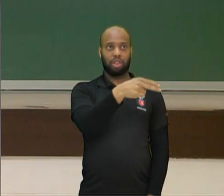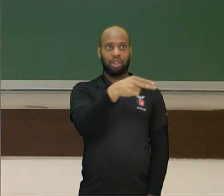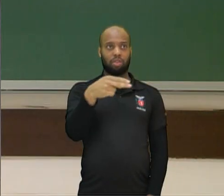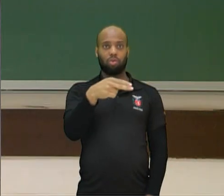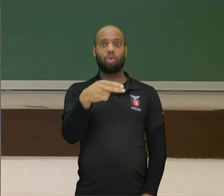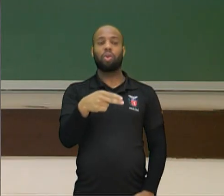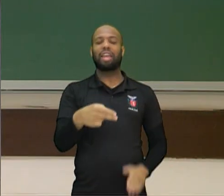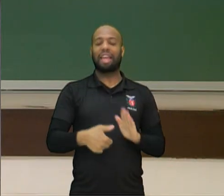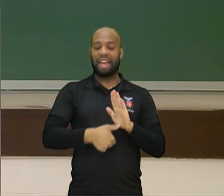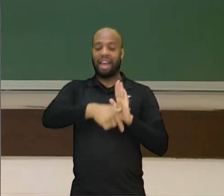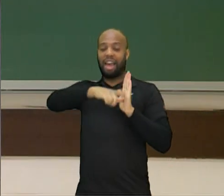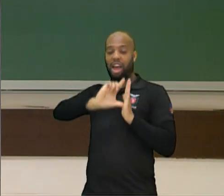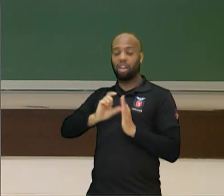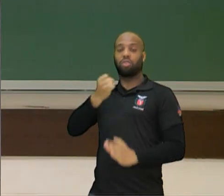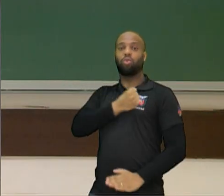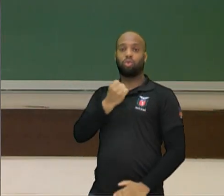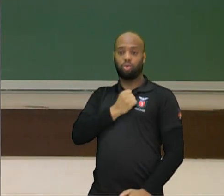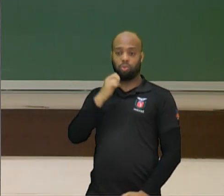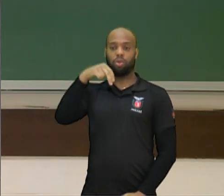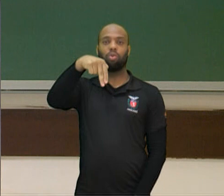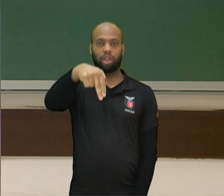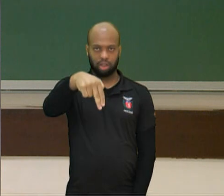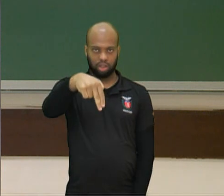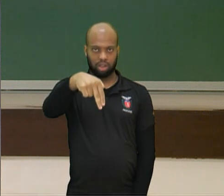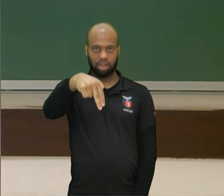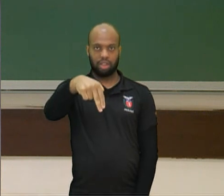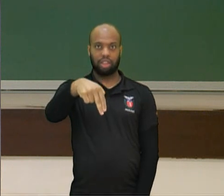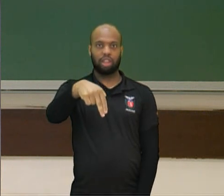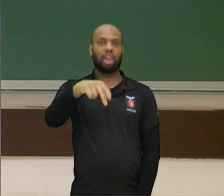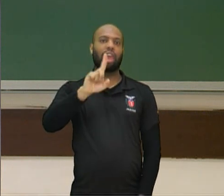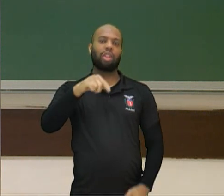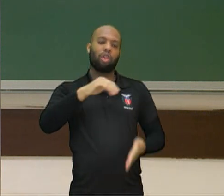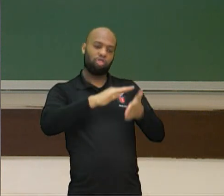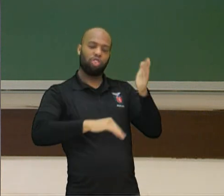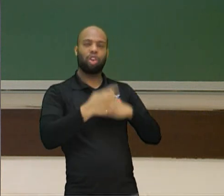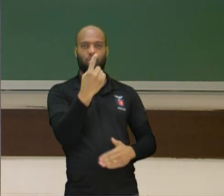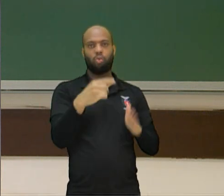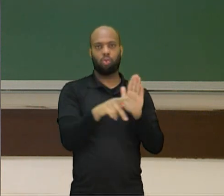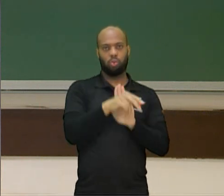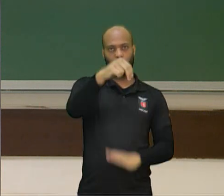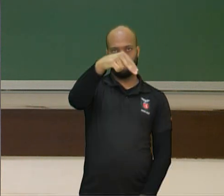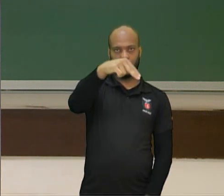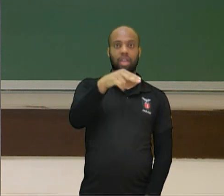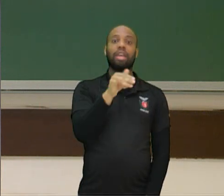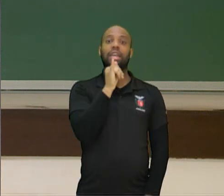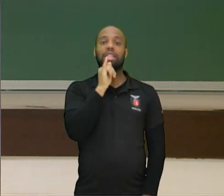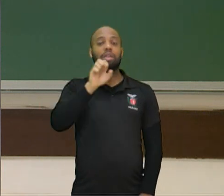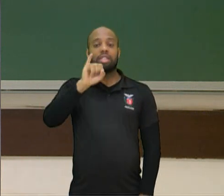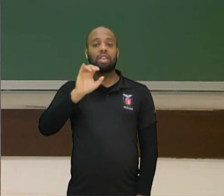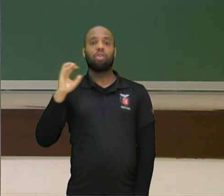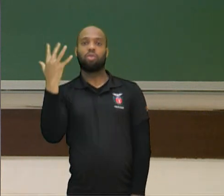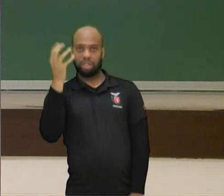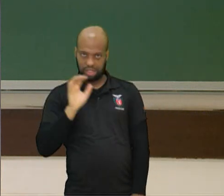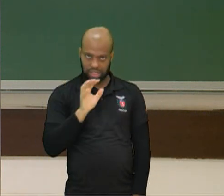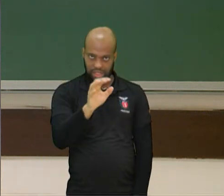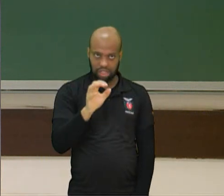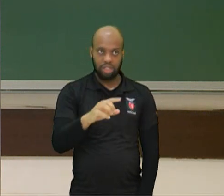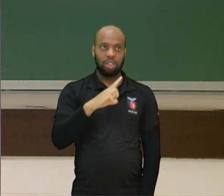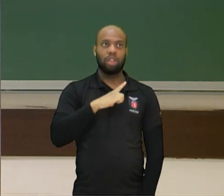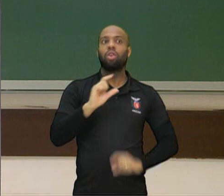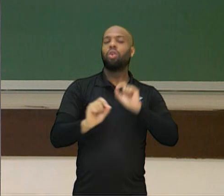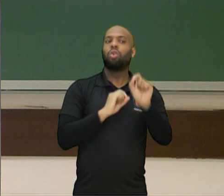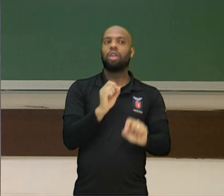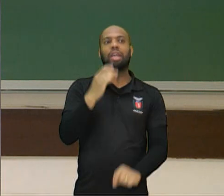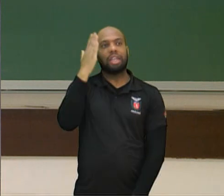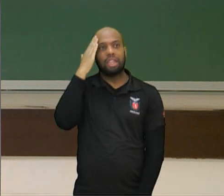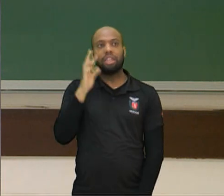o antecessor do N. Então, ele é um valor a menos que o nosso N. Quando isso acontece, a gente